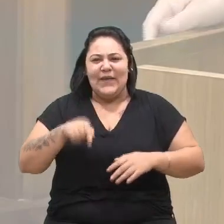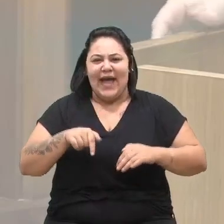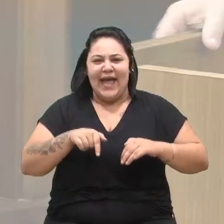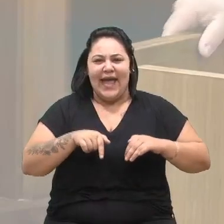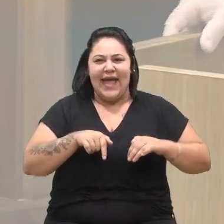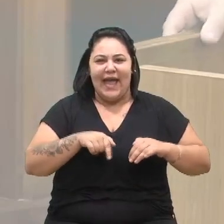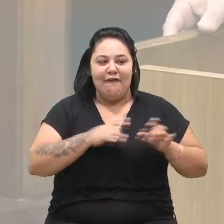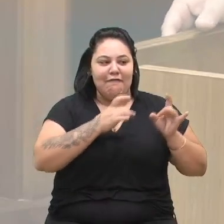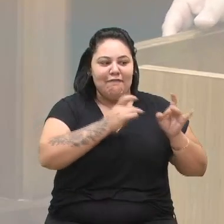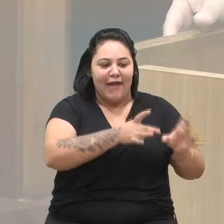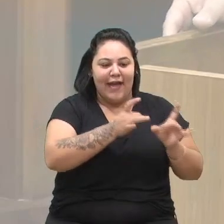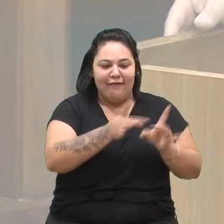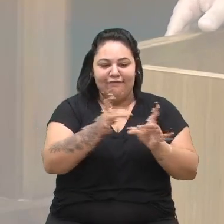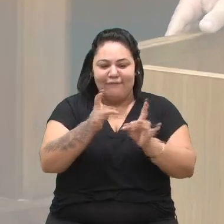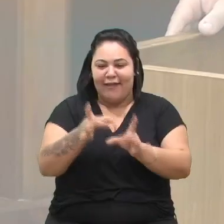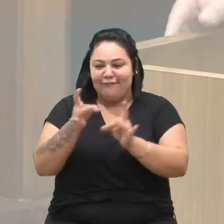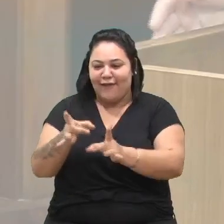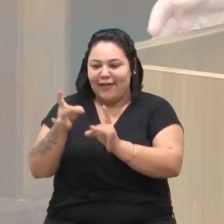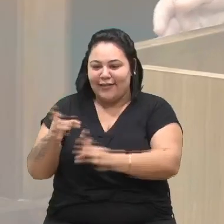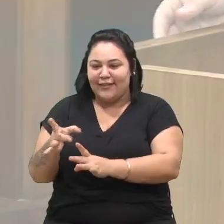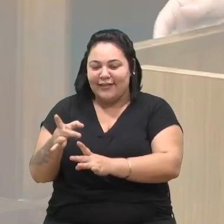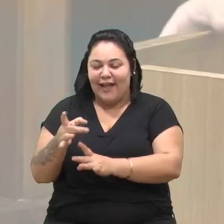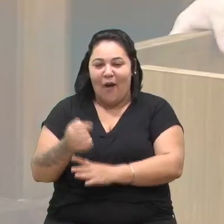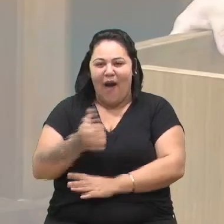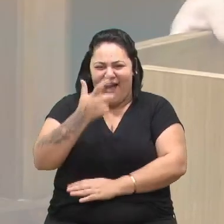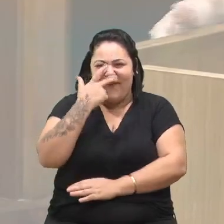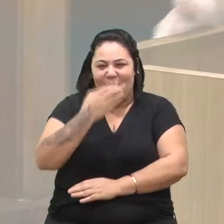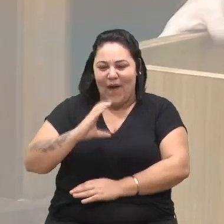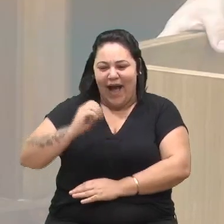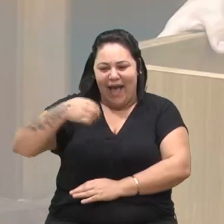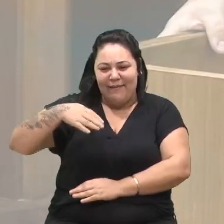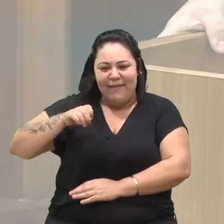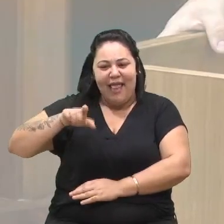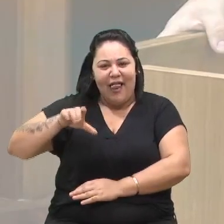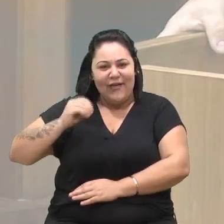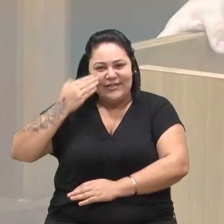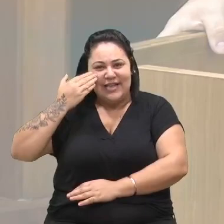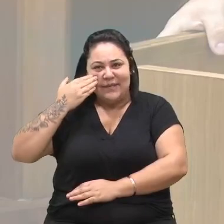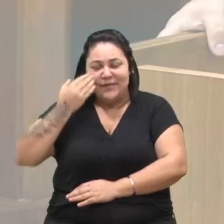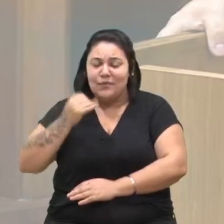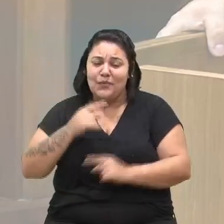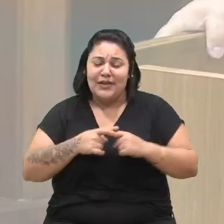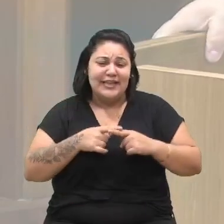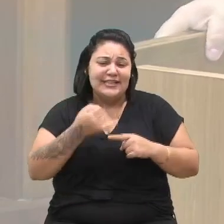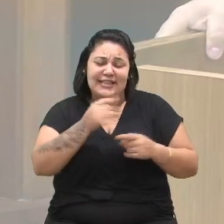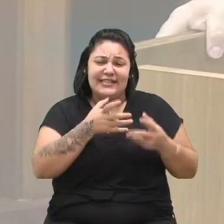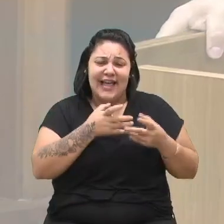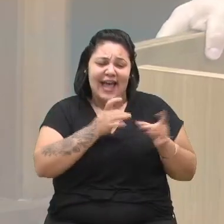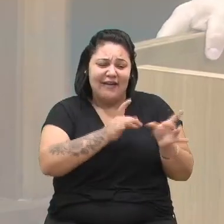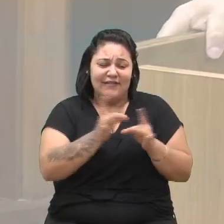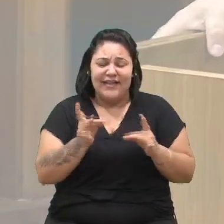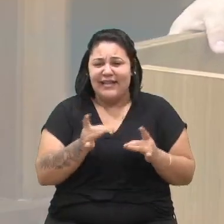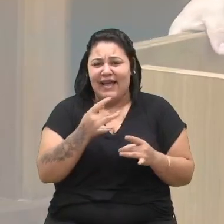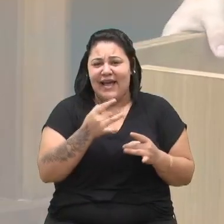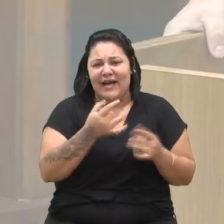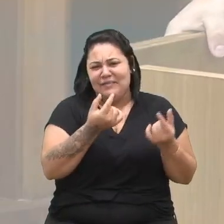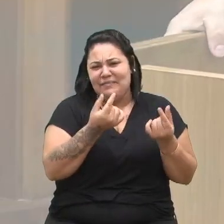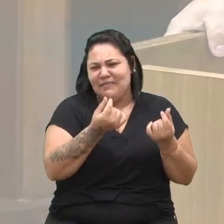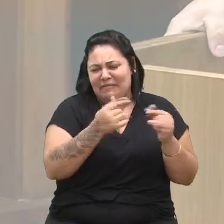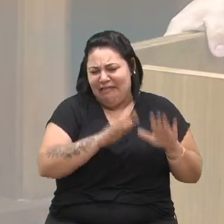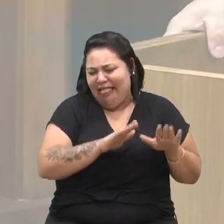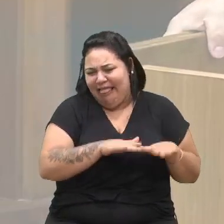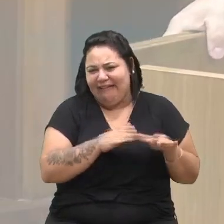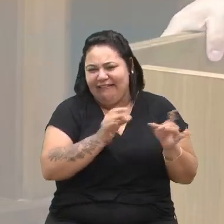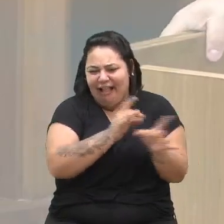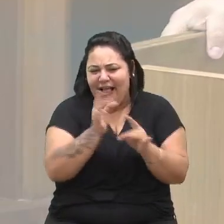teve, o tradicional camelô, que as pessoas entravam já no camelô, né? Que se tu quiser ir no camelô, tu vai aqui no camelódromo que tem, vai no centro,